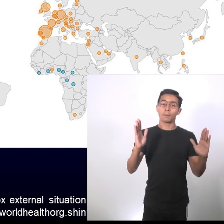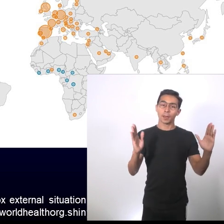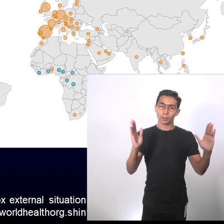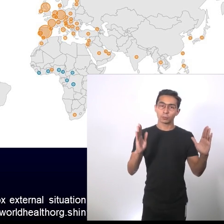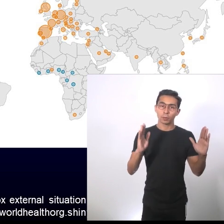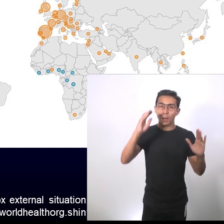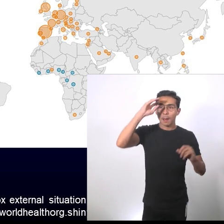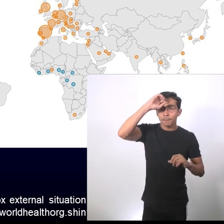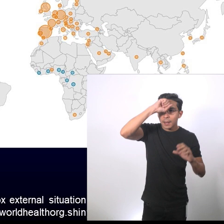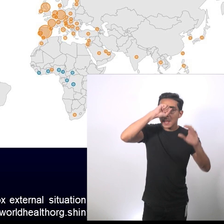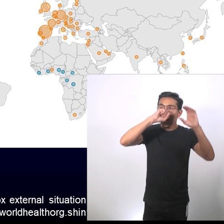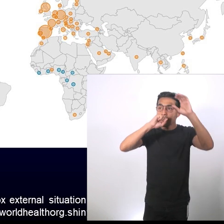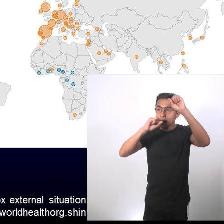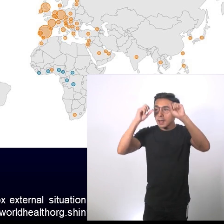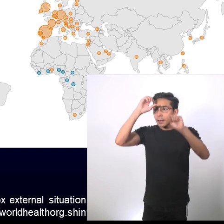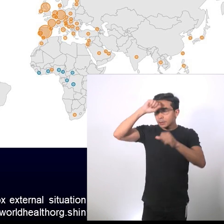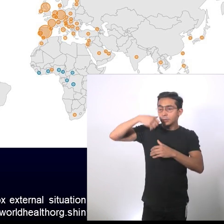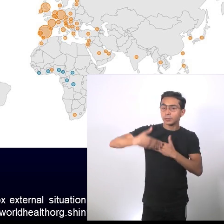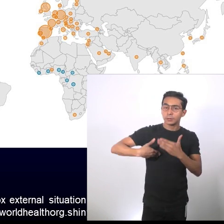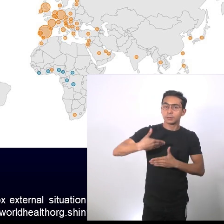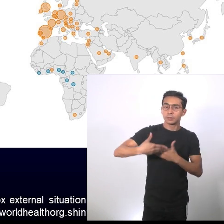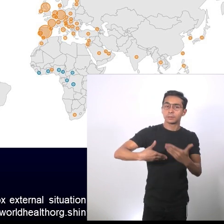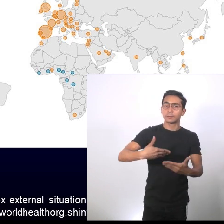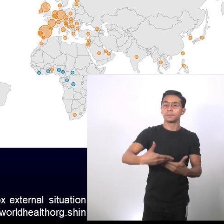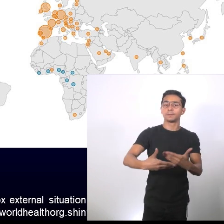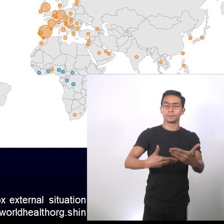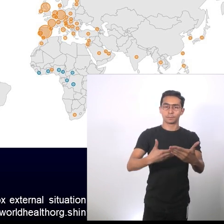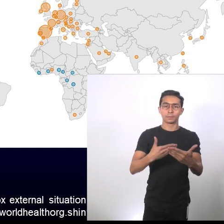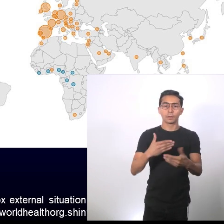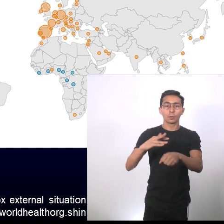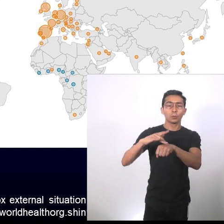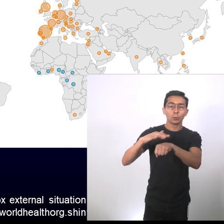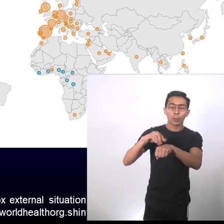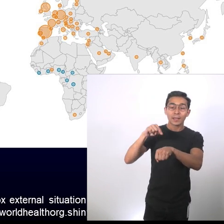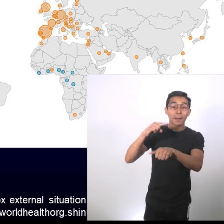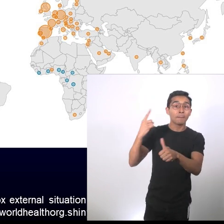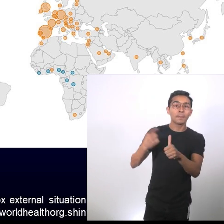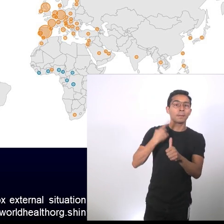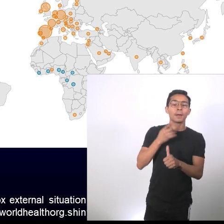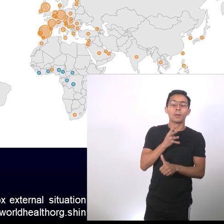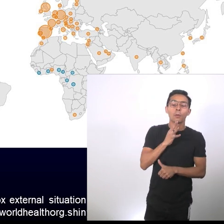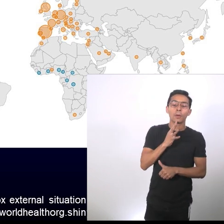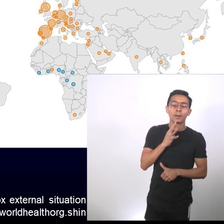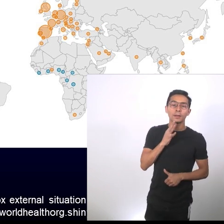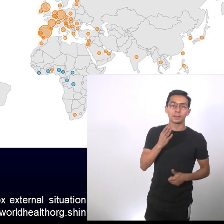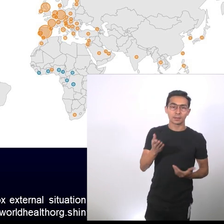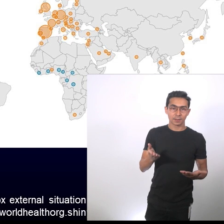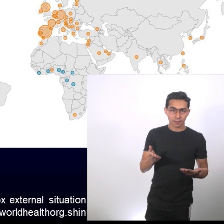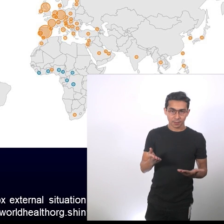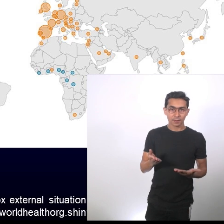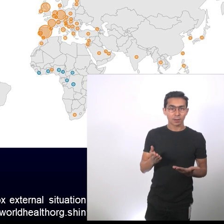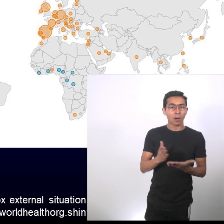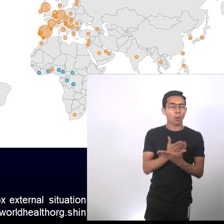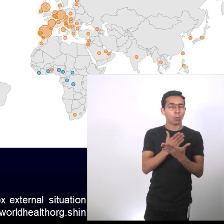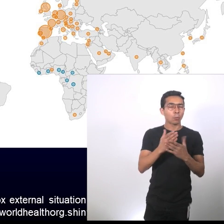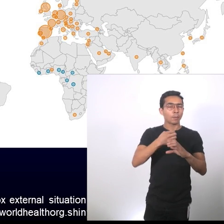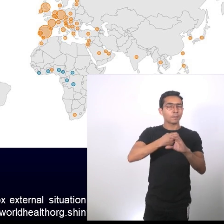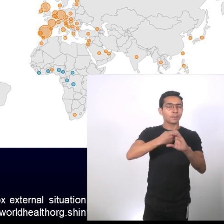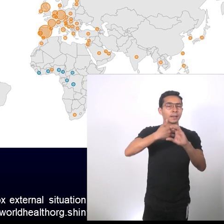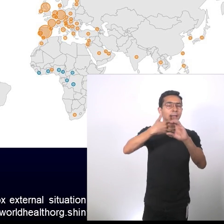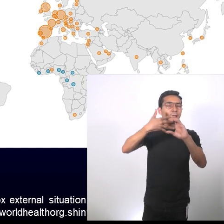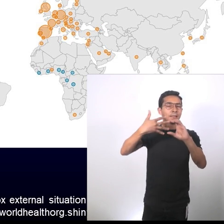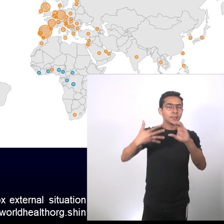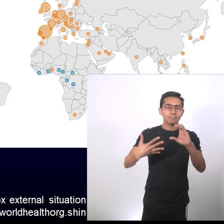aprendizado. Nós estamos aprendendo e conhecendo essa doença pela primeira vez e muitos dos aspectos ainda não são